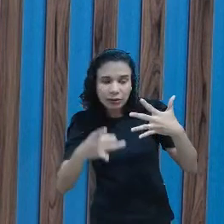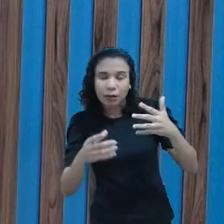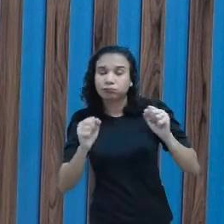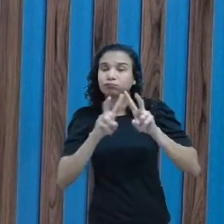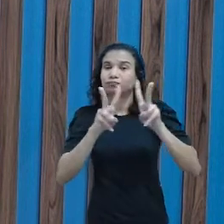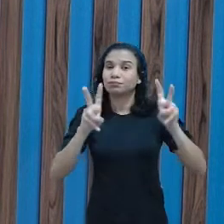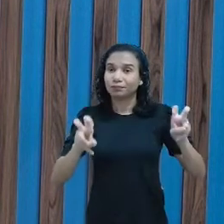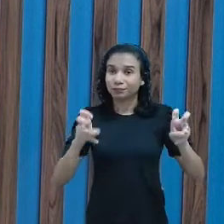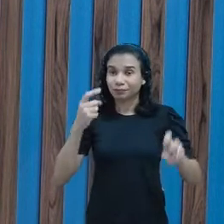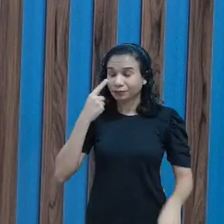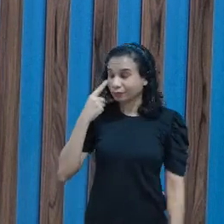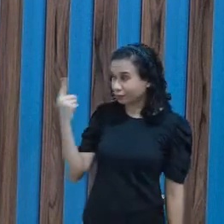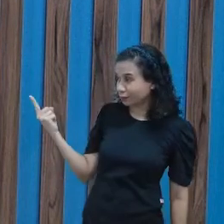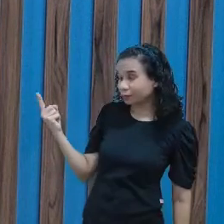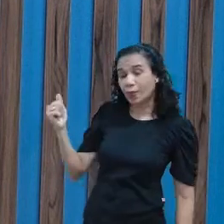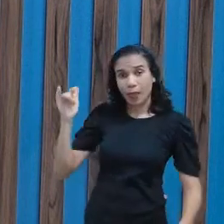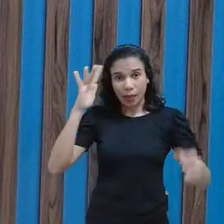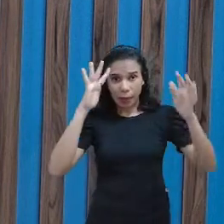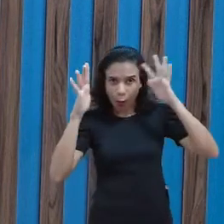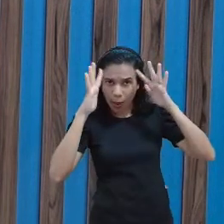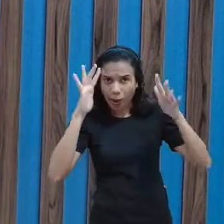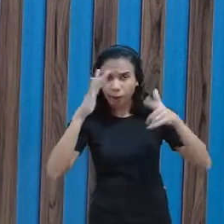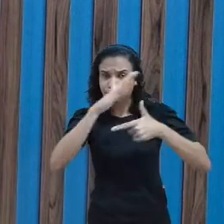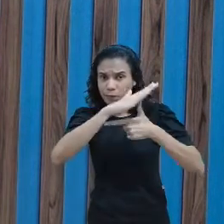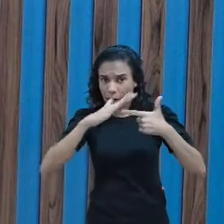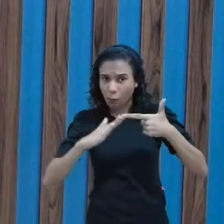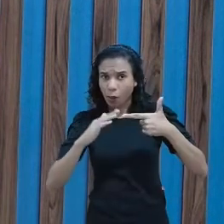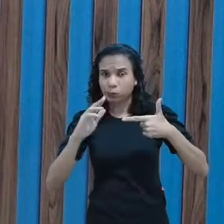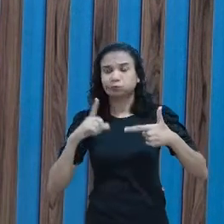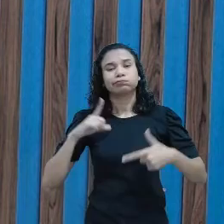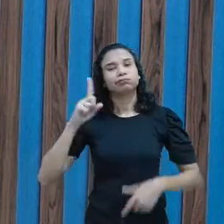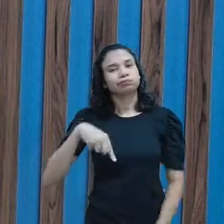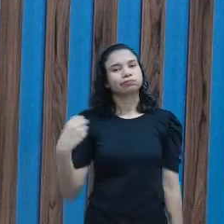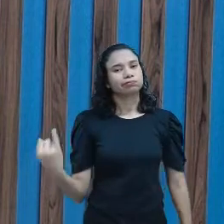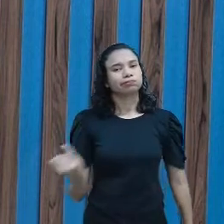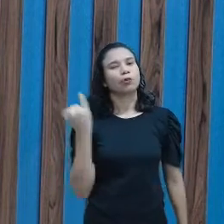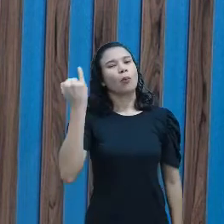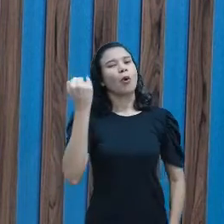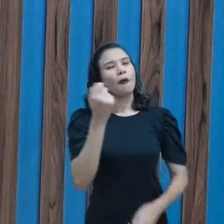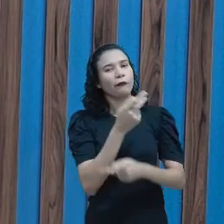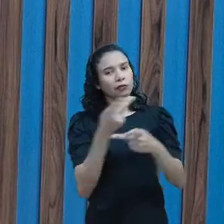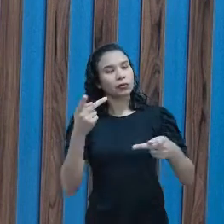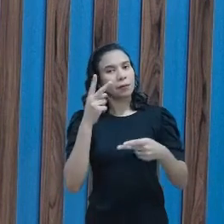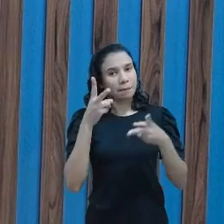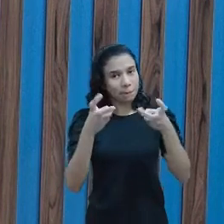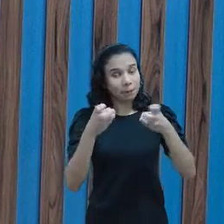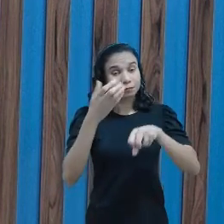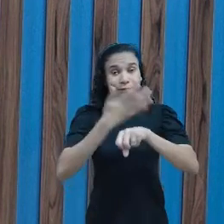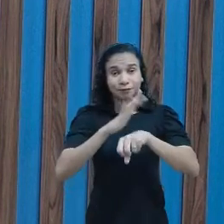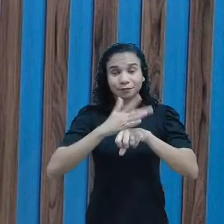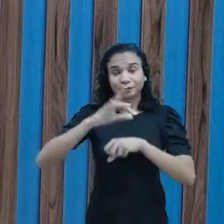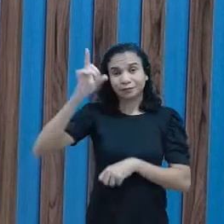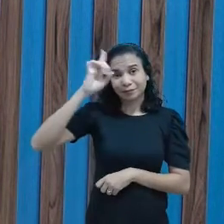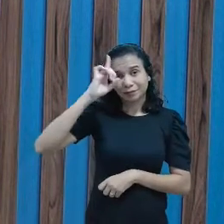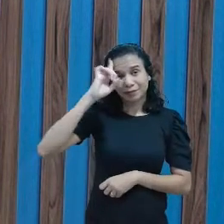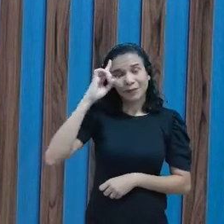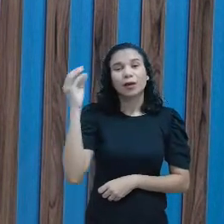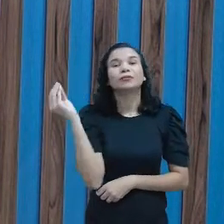assunto. Então, ó, Teorema de Pitágoras, isso aí é importante demais para vocês, porque vocês viram que cai no dia a dia, tá bom?